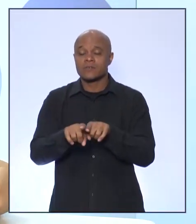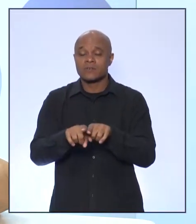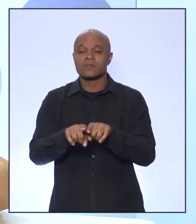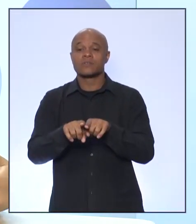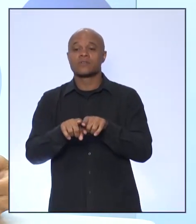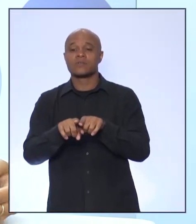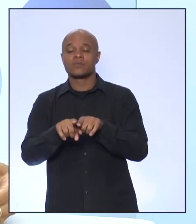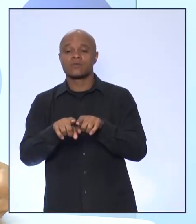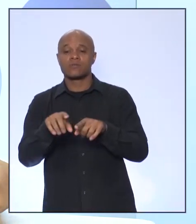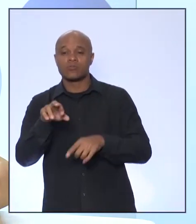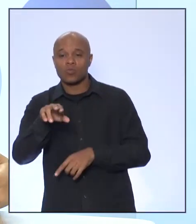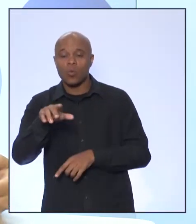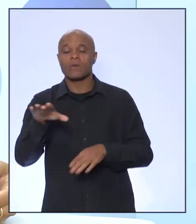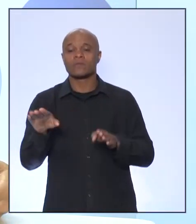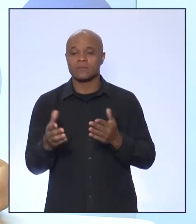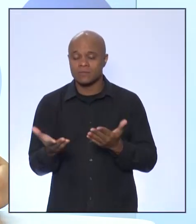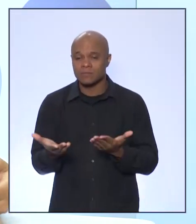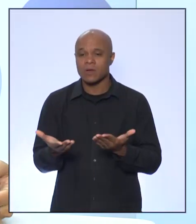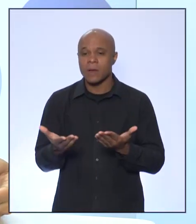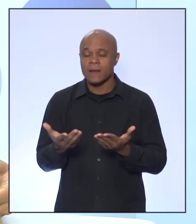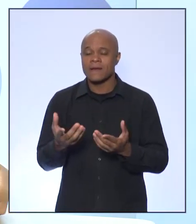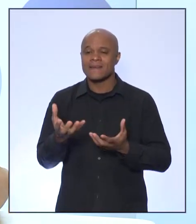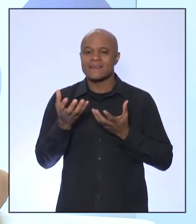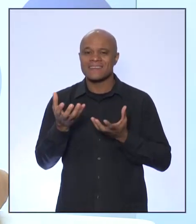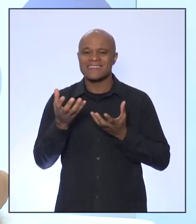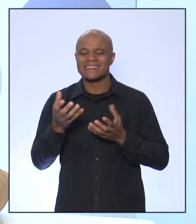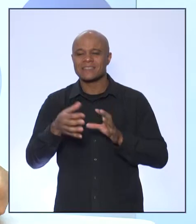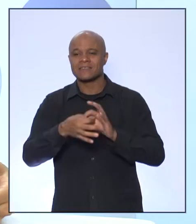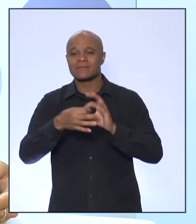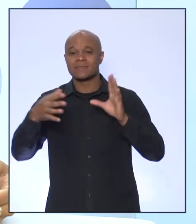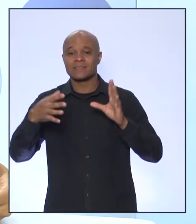queriam liberdade econômica, social e política.